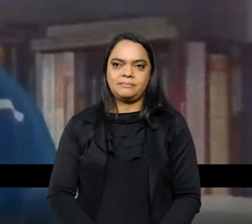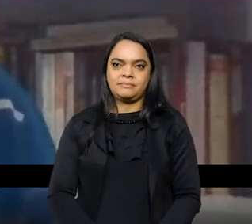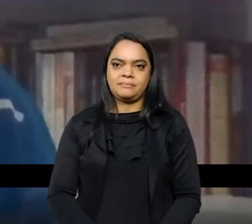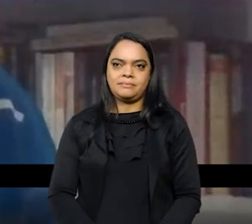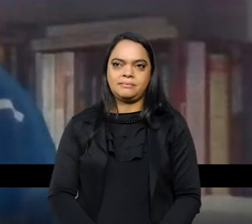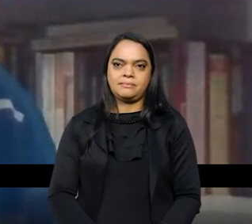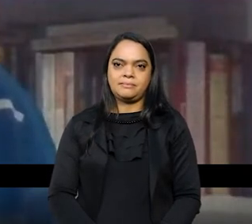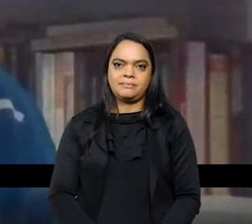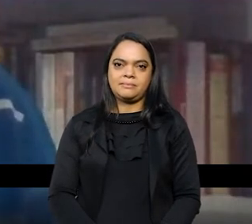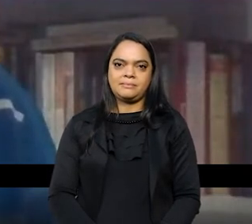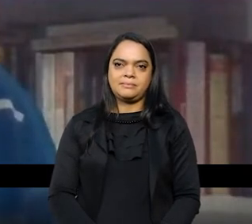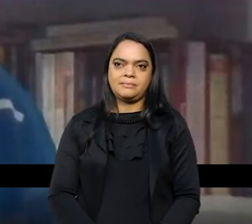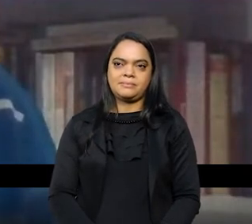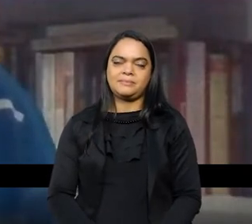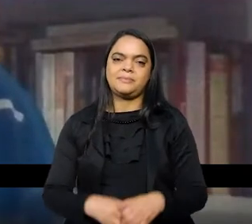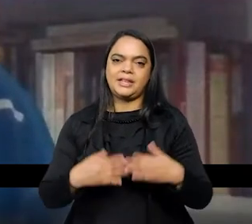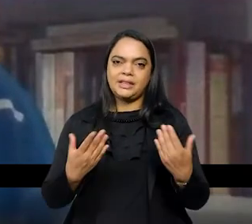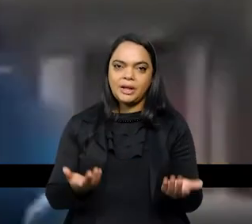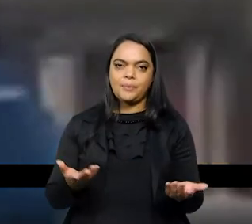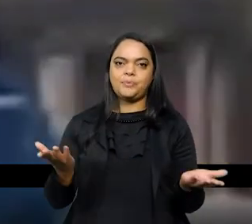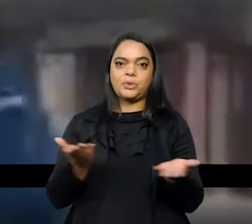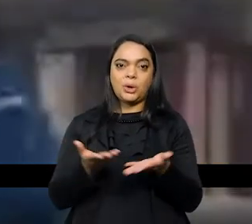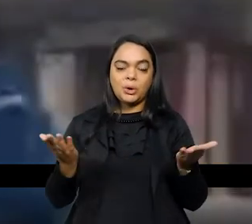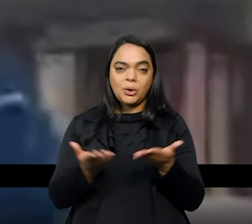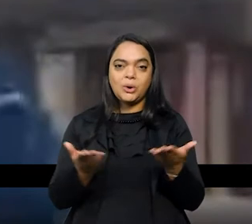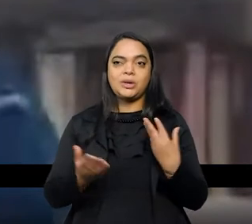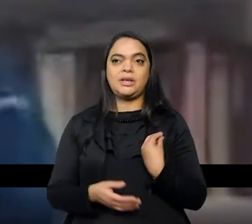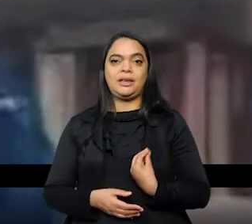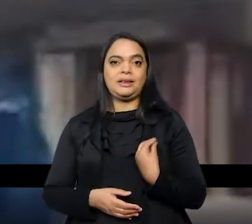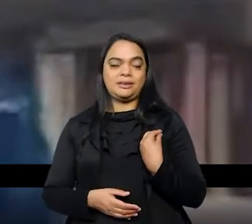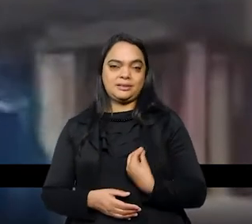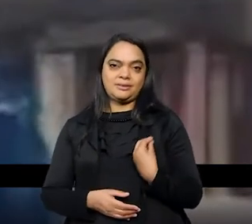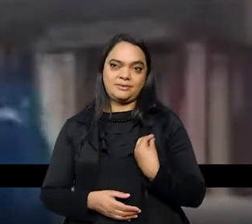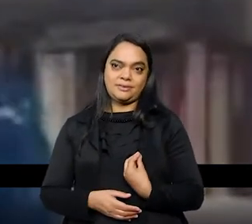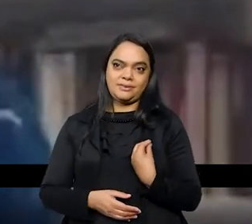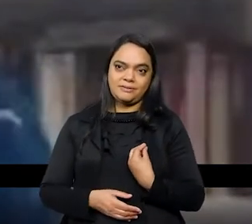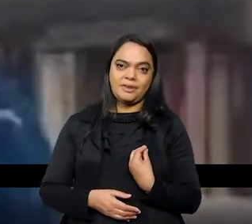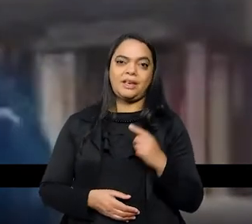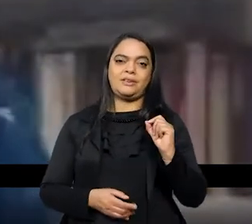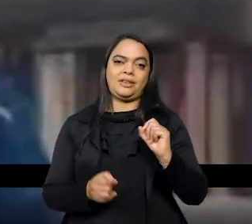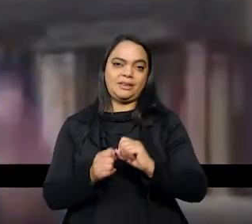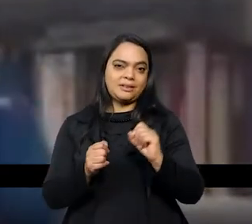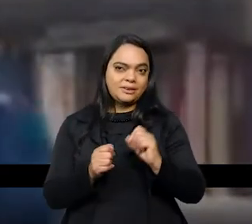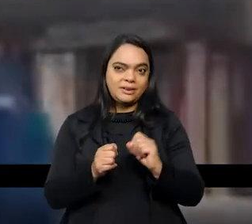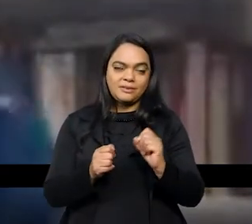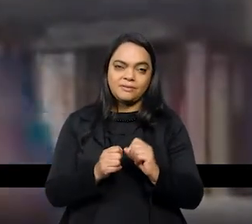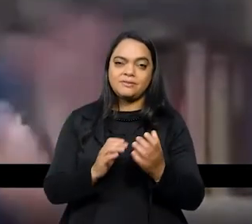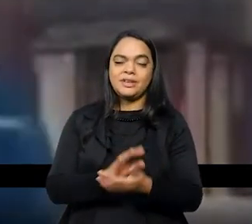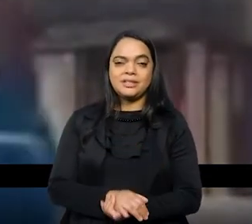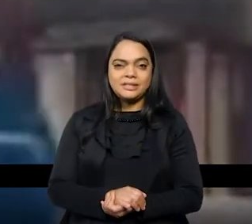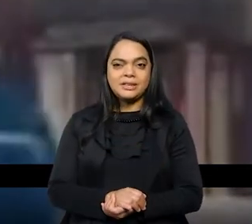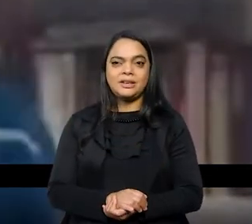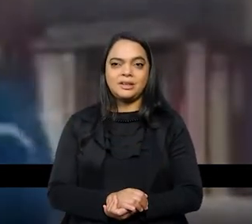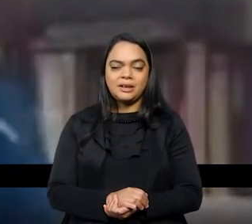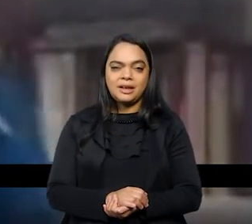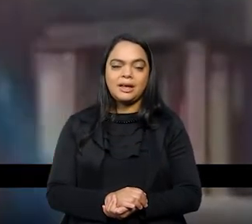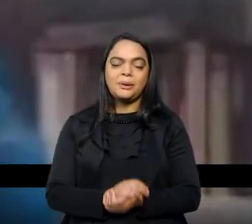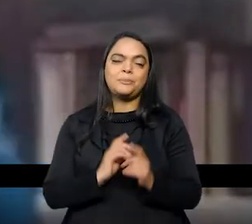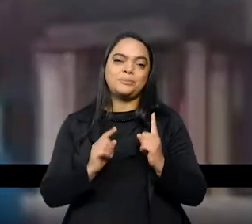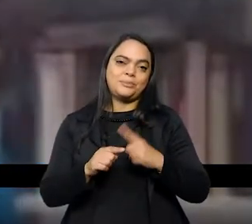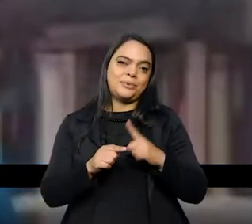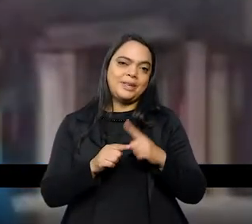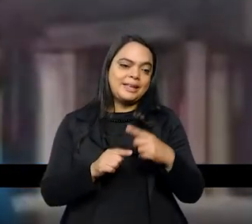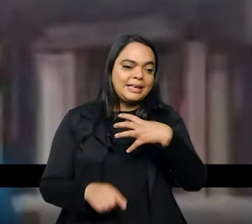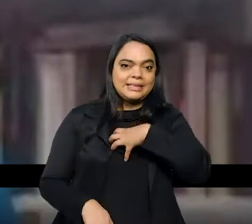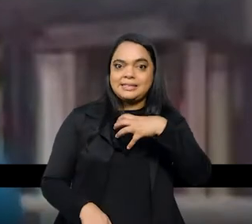Eles estão passando hoje é uma história que eles estão vivendo, que eles estão fazendo. Eles se constituem protagonista.